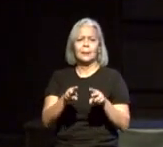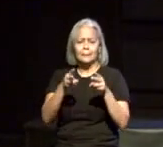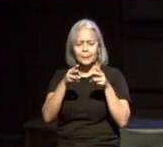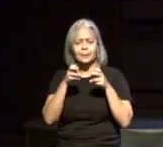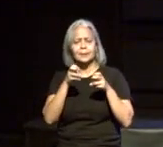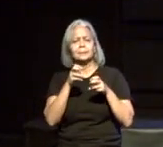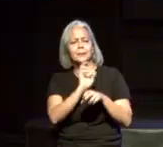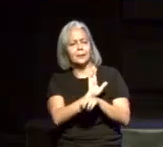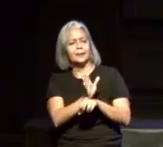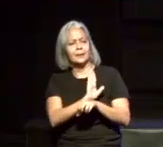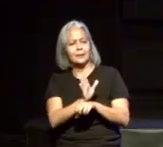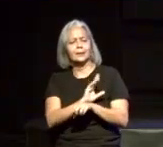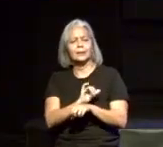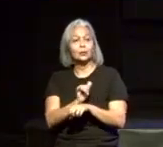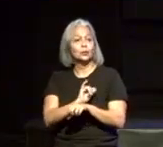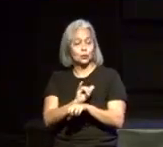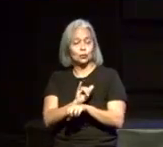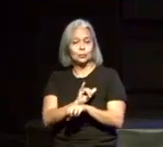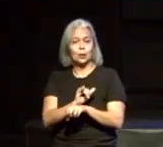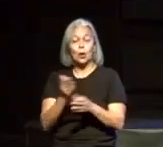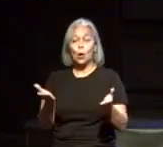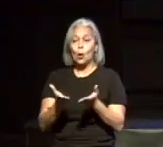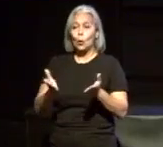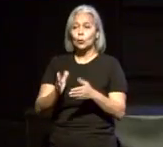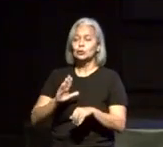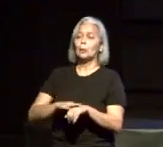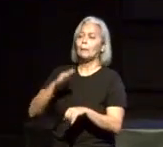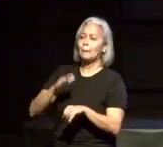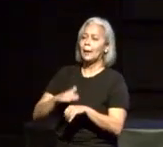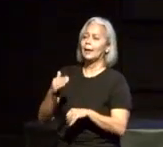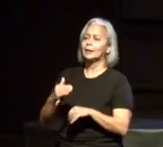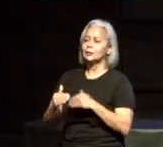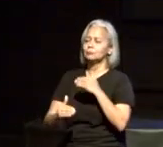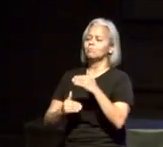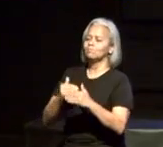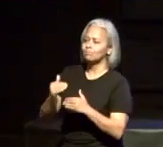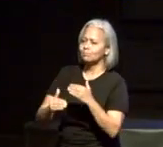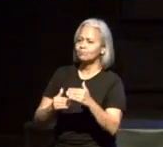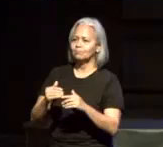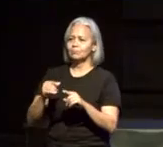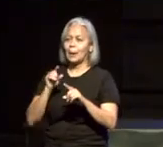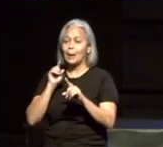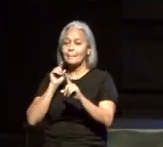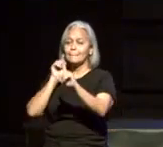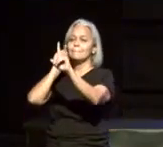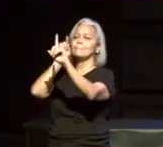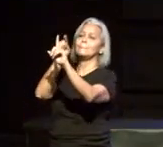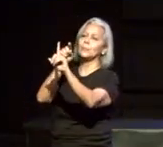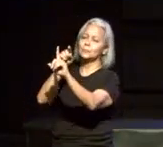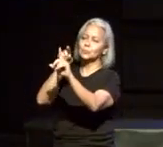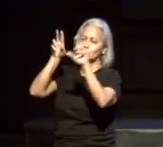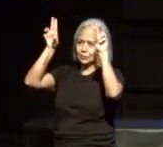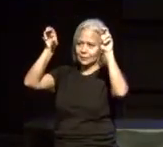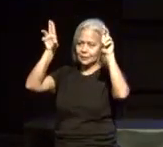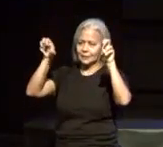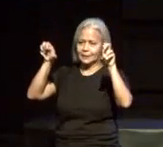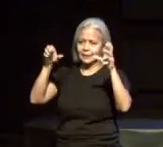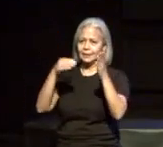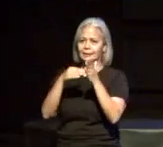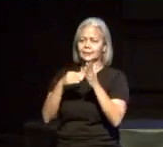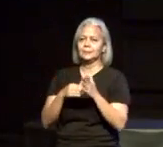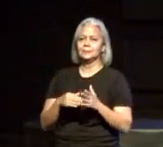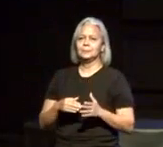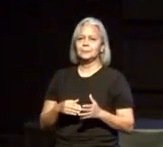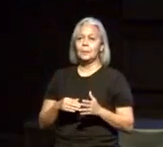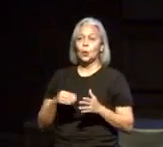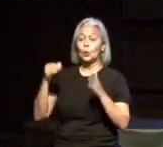e receber. E hoje a gente vai dar mais um passo, apontando nessa direção. Eu queria que você guardasse isso. Eu estou pensando no final, no último